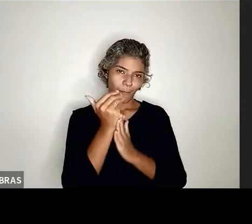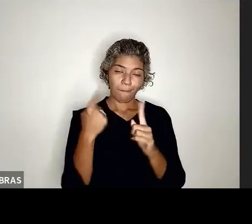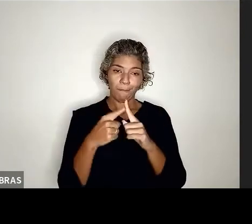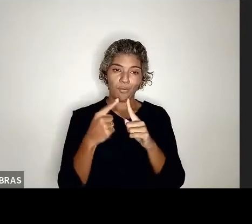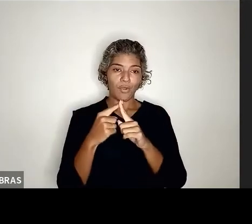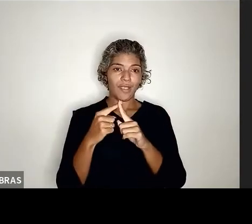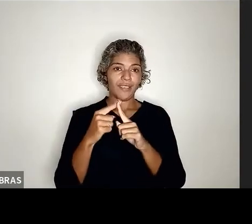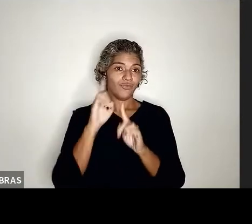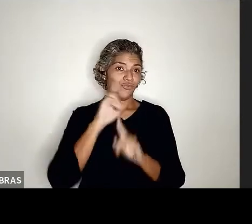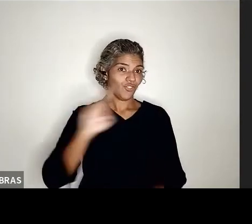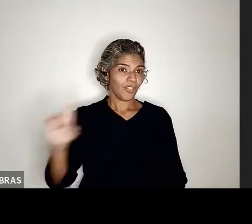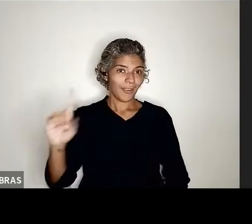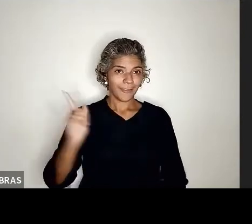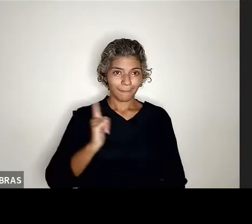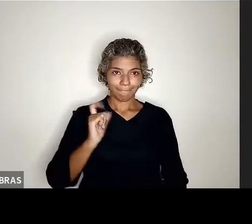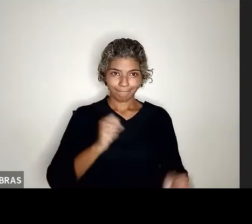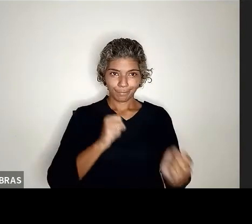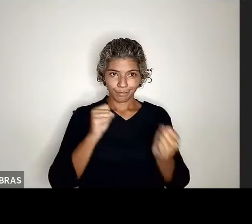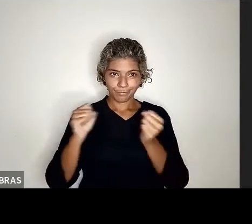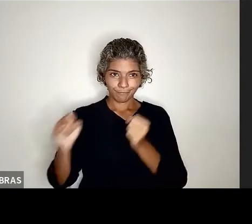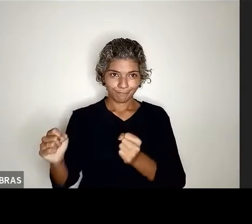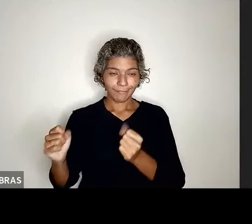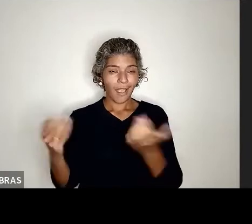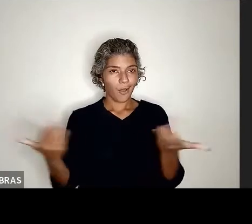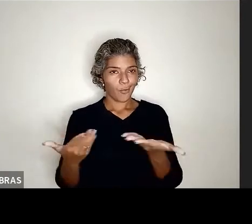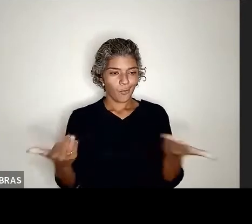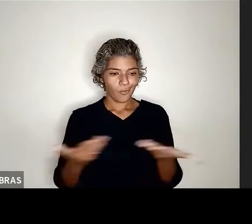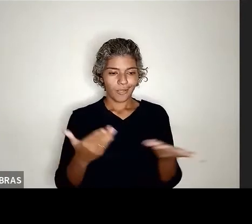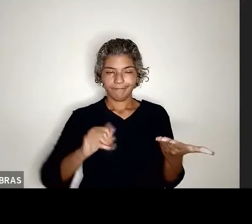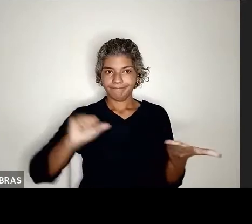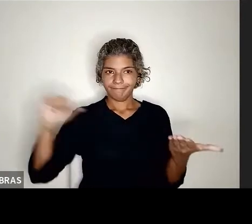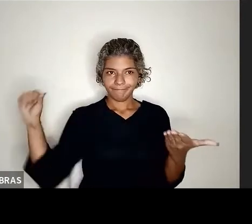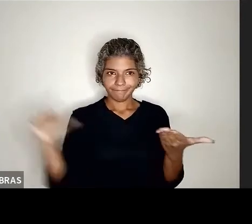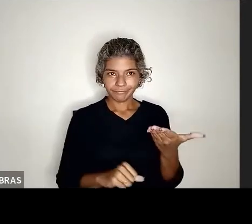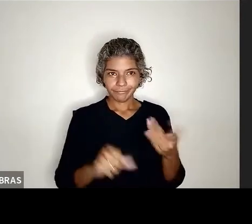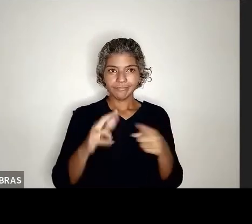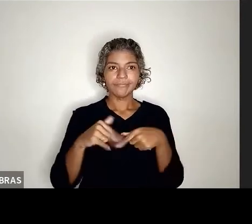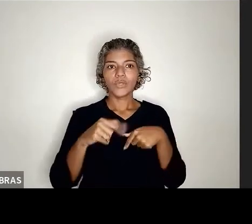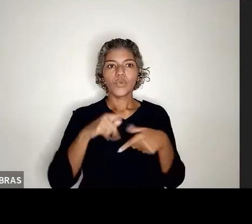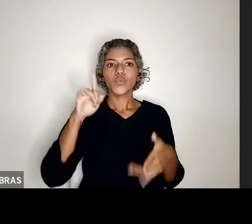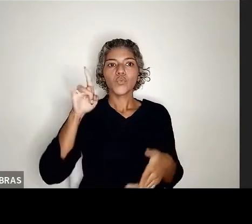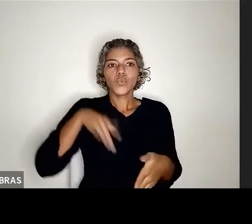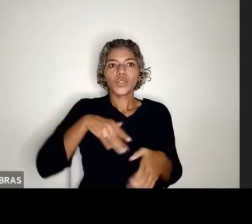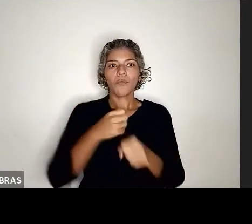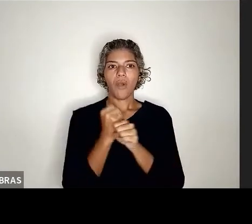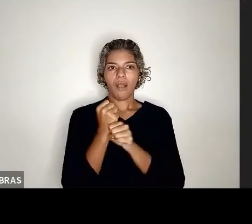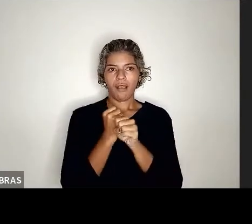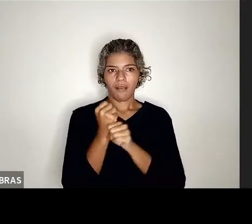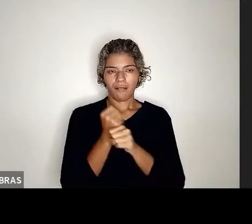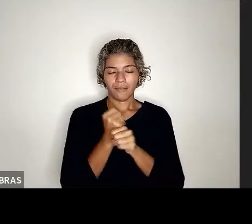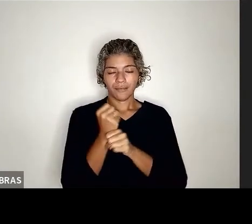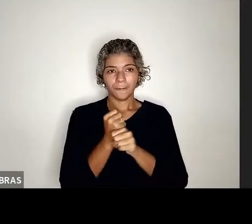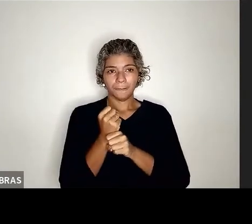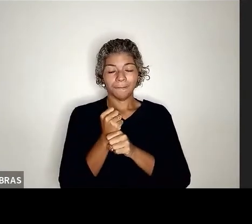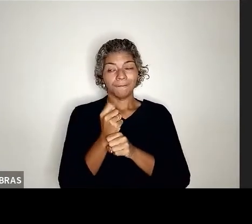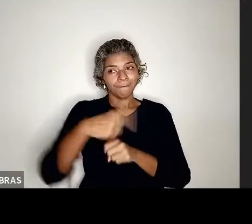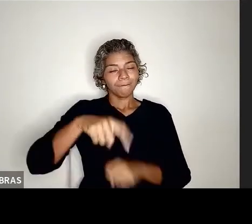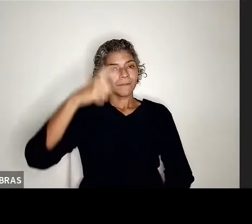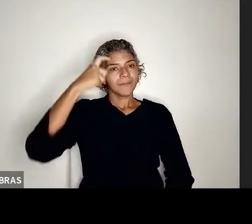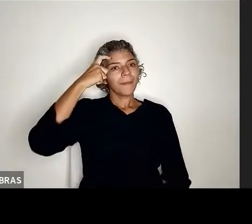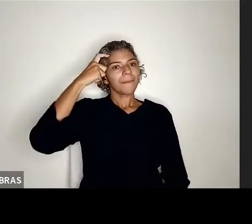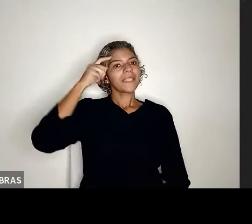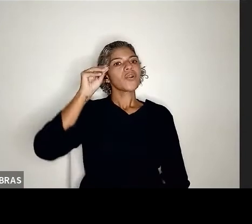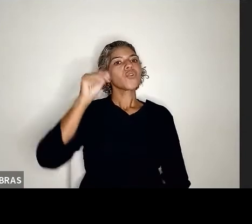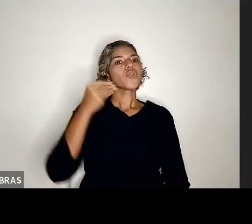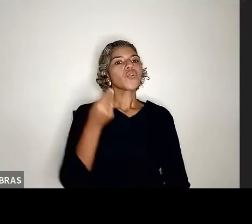agora vai acelerar essa campanha. E a gente tem que pensar como é que a gente se coloca nessa campanha desde a pandemia.